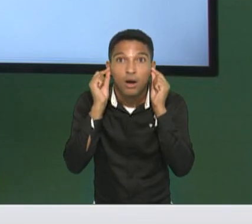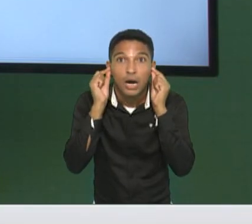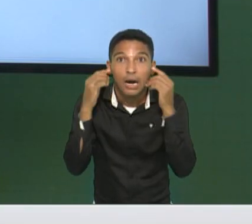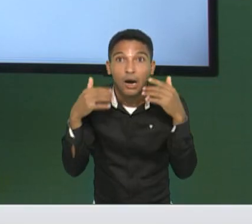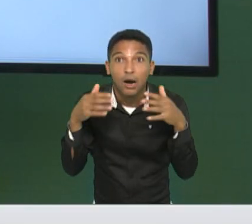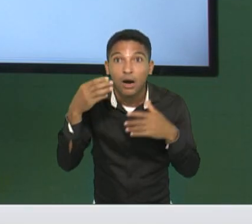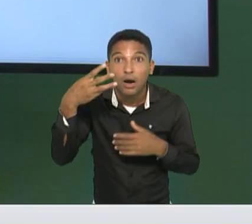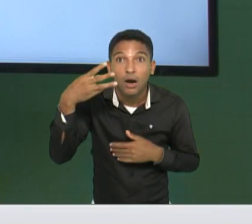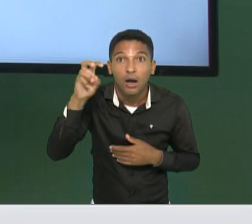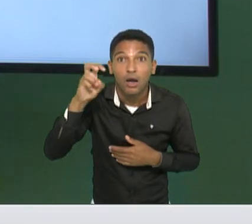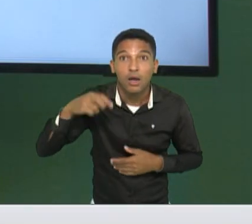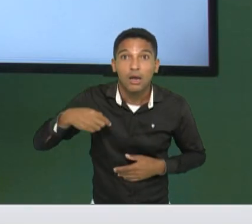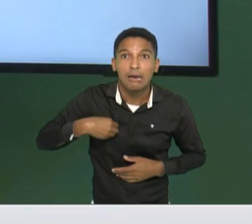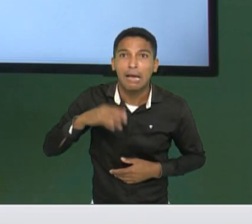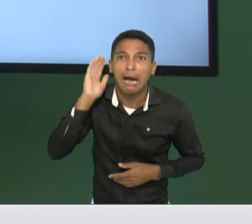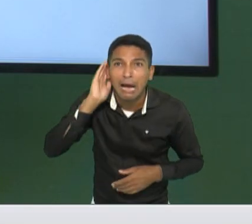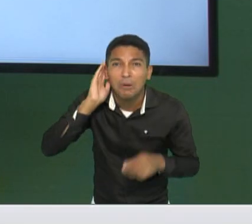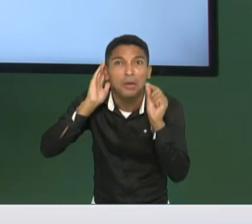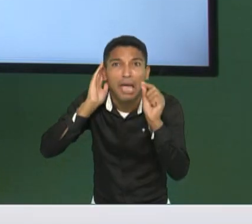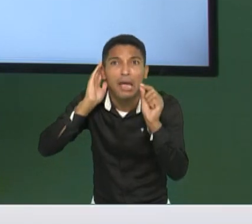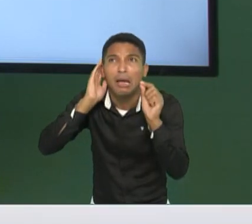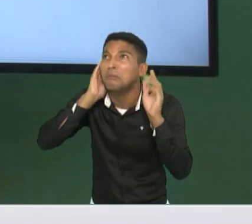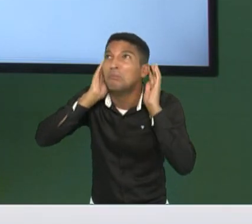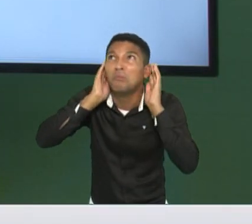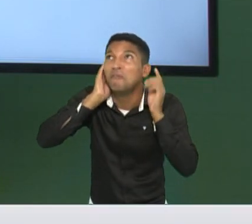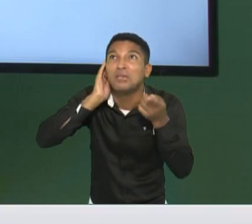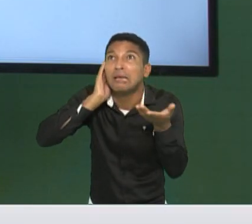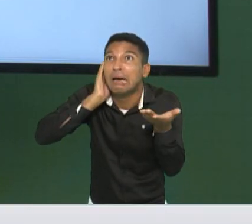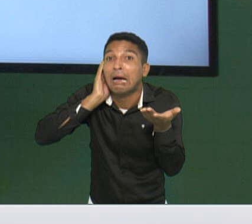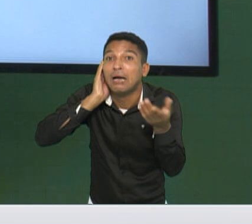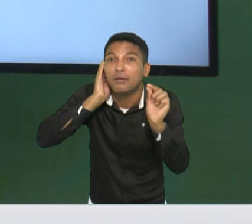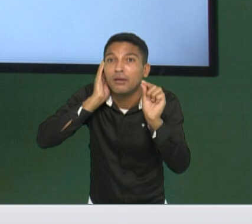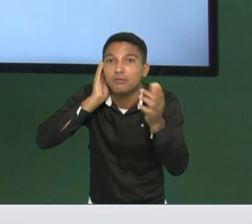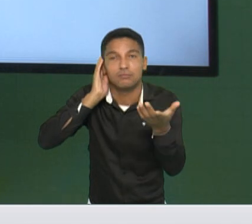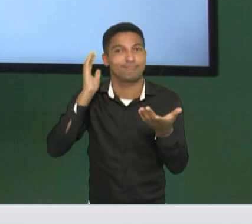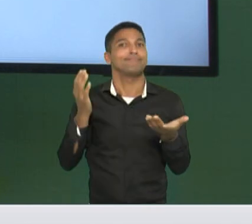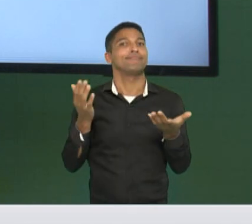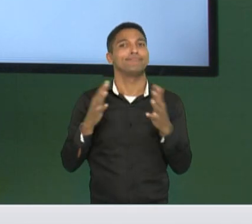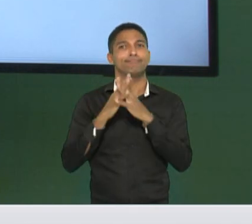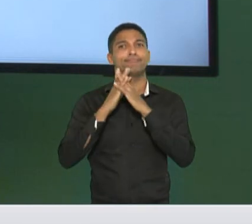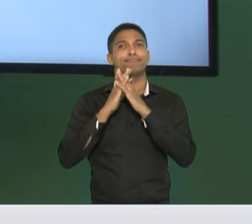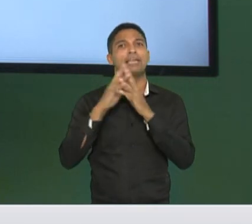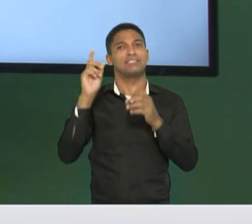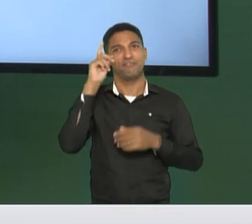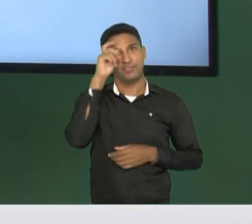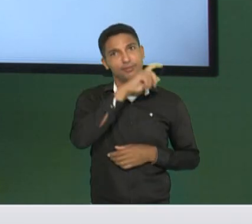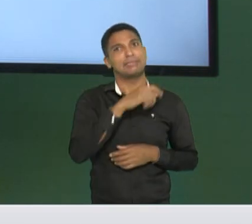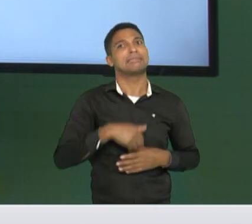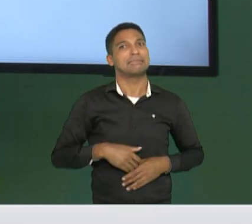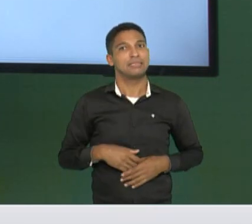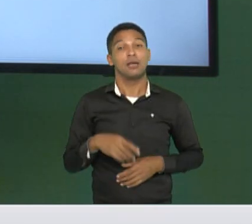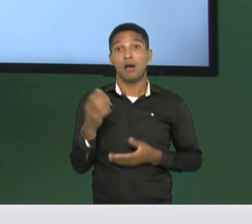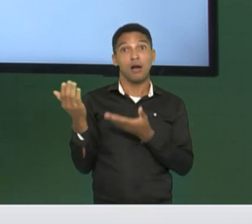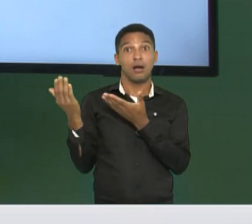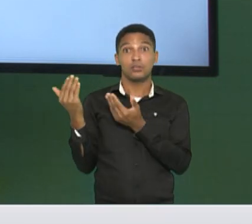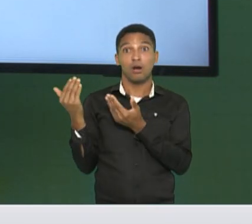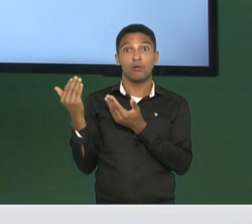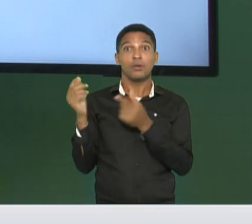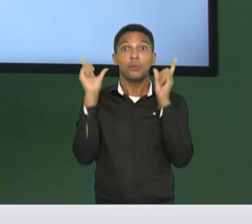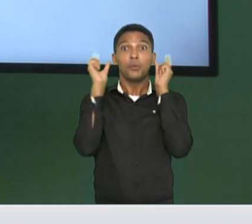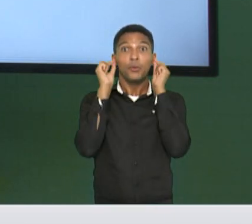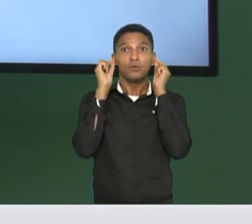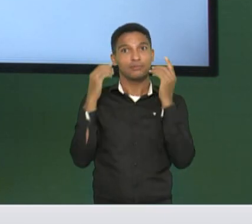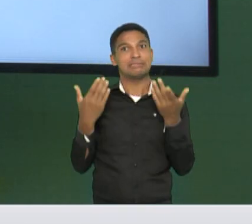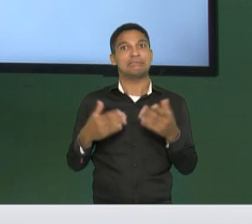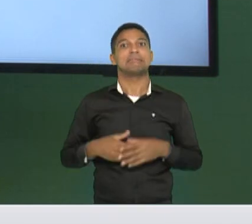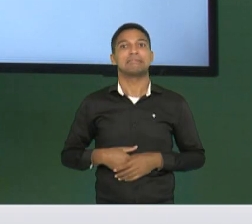anos e... o quê? Não ouvir? É bem complicado, né? Você vai estar novo e não